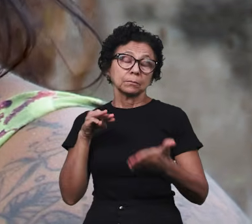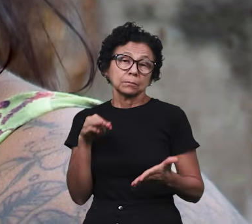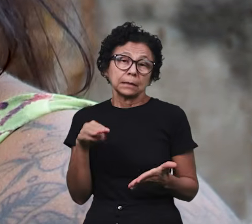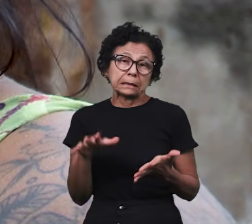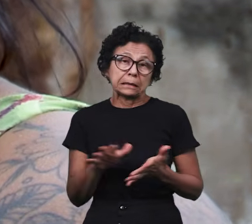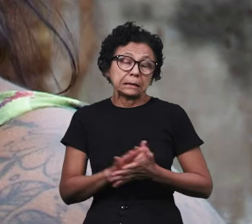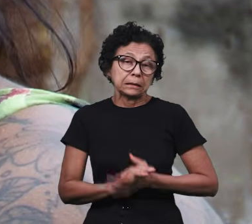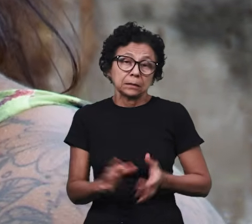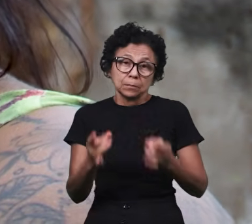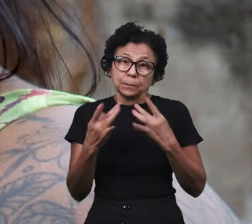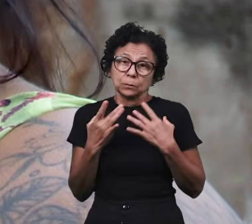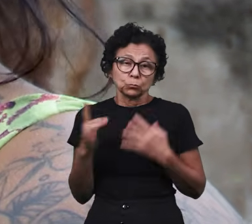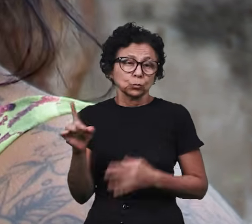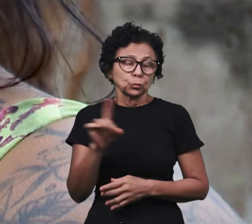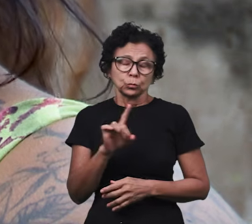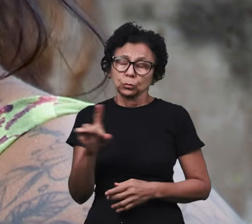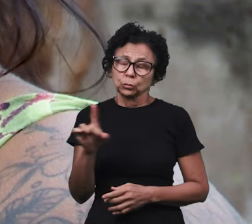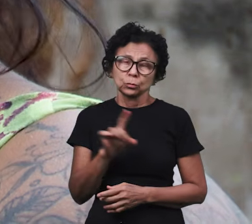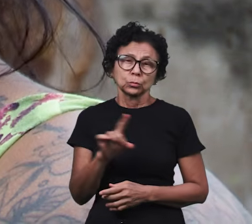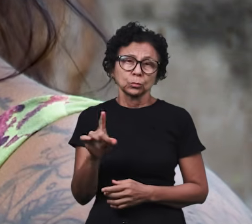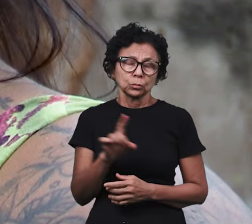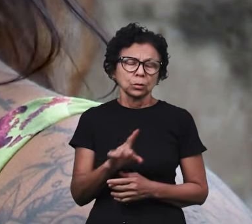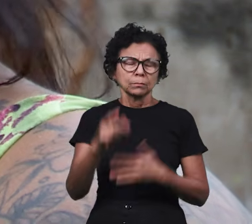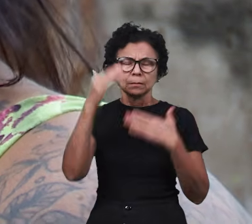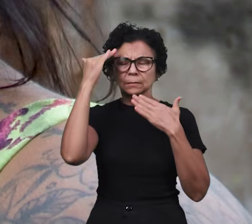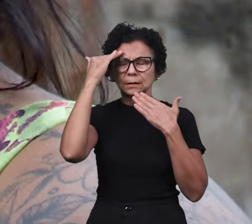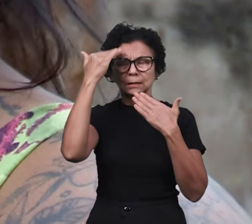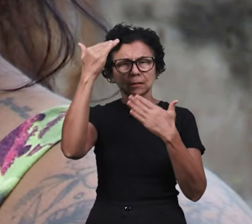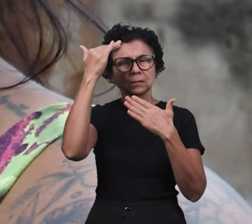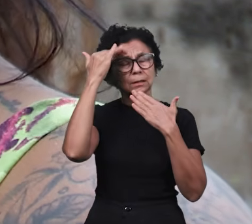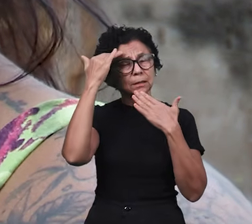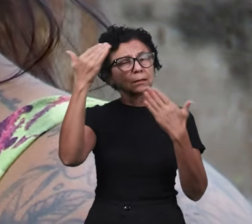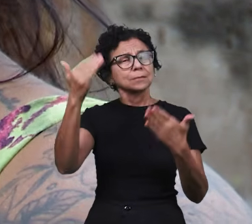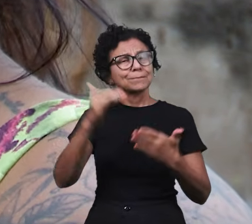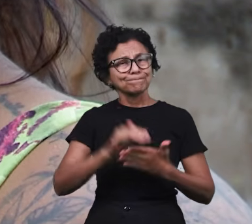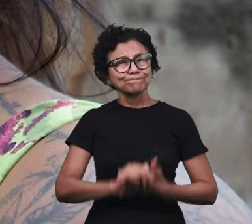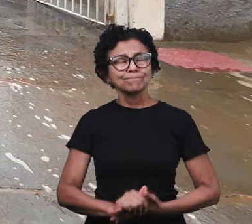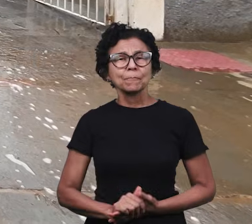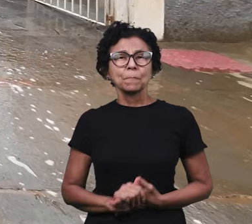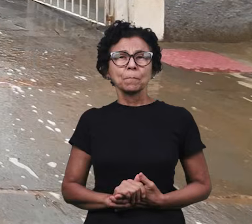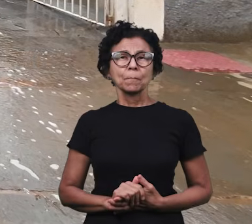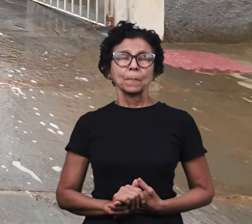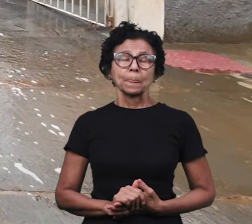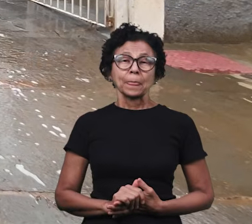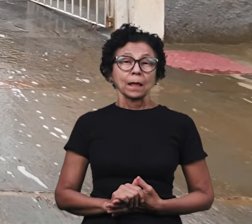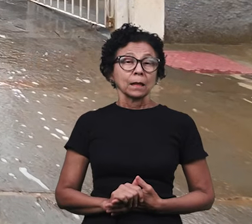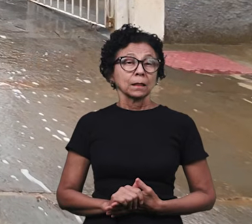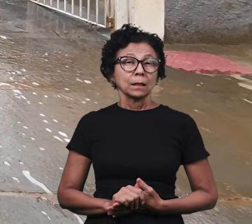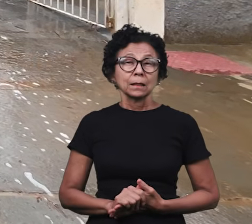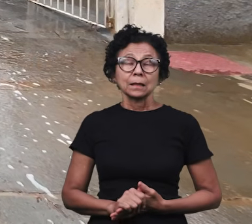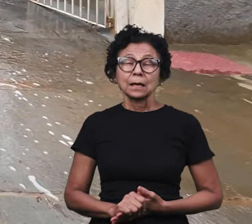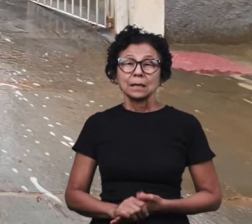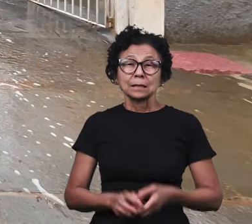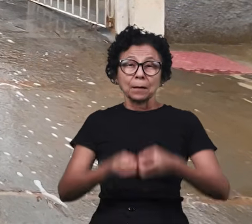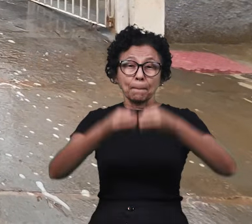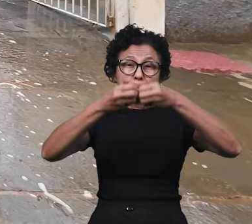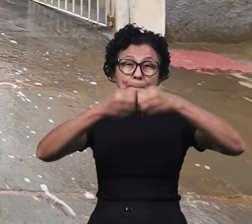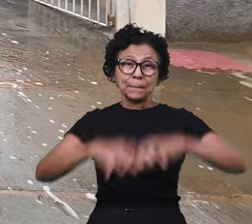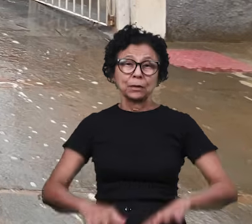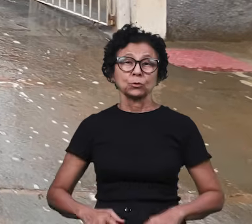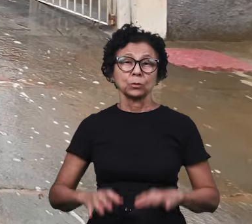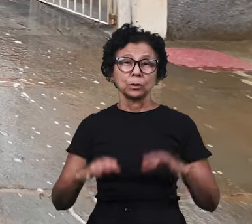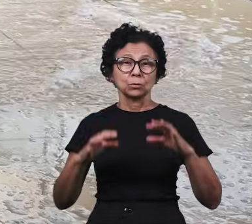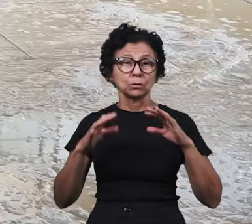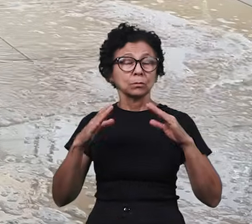tem deixado assim eu sozinha. Isso eu agradeço bastante. Diante dessa tragédia, as igrejas